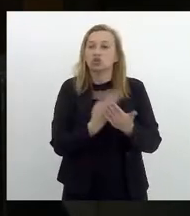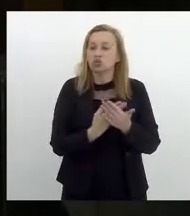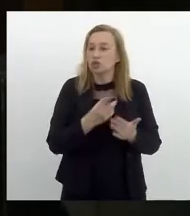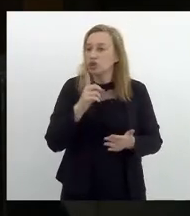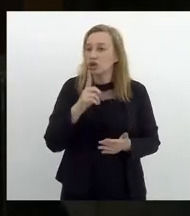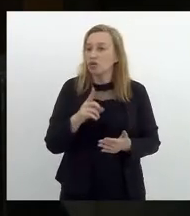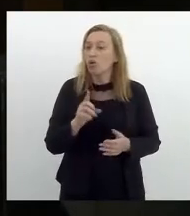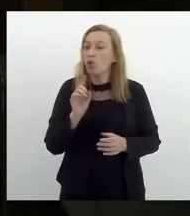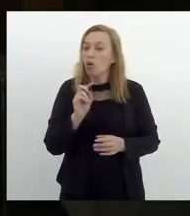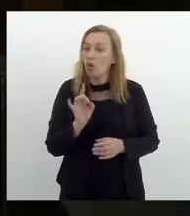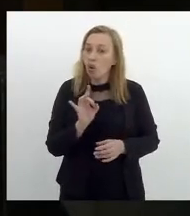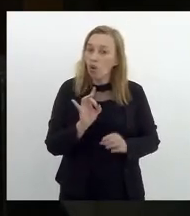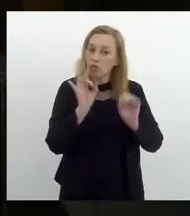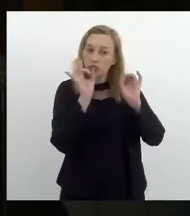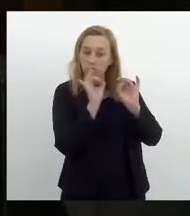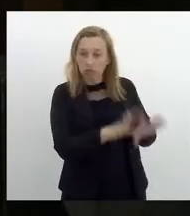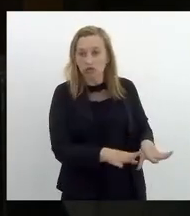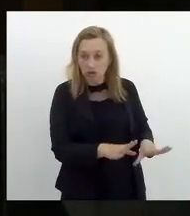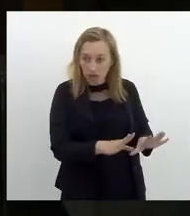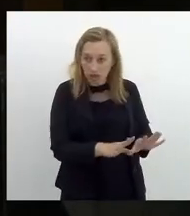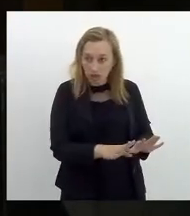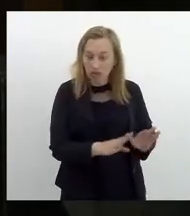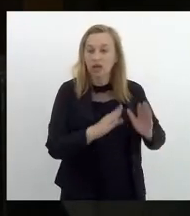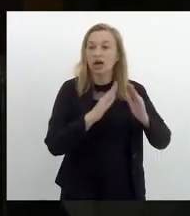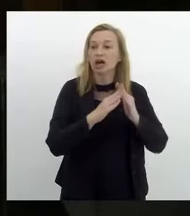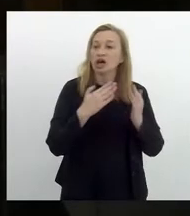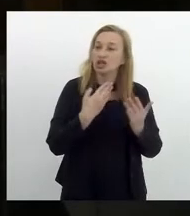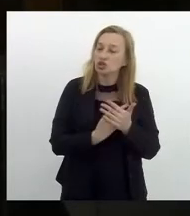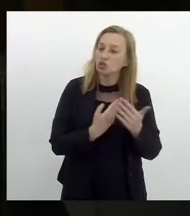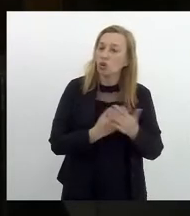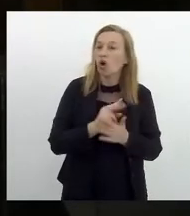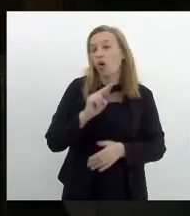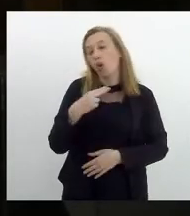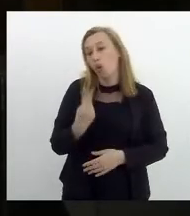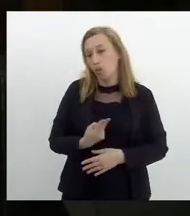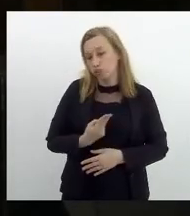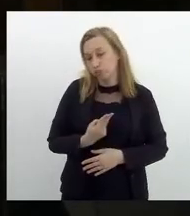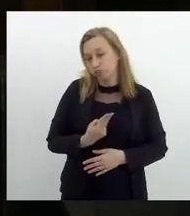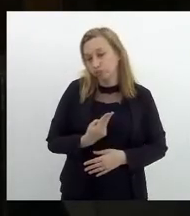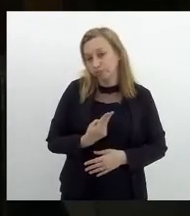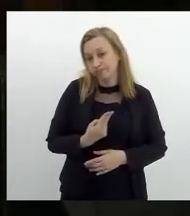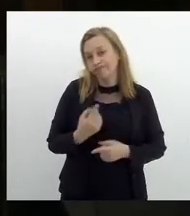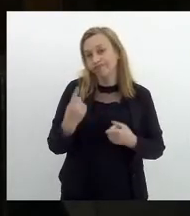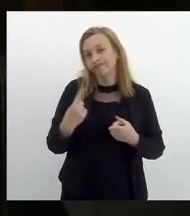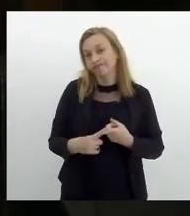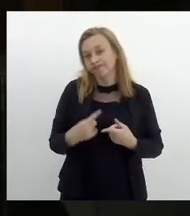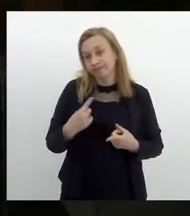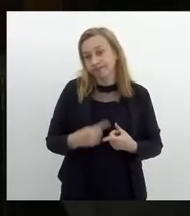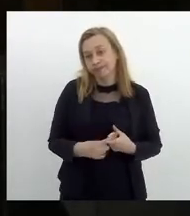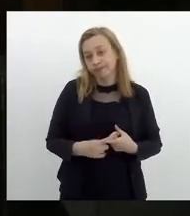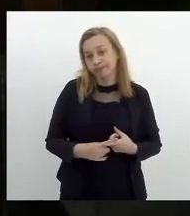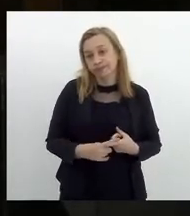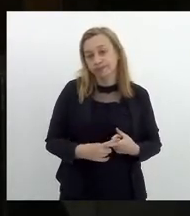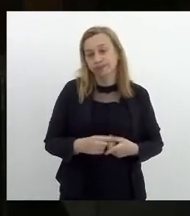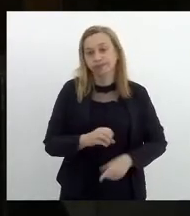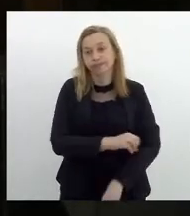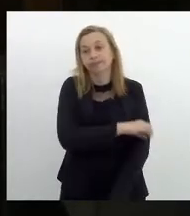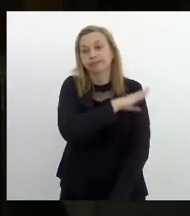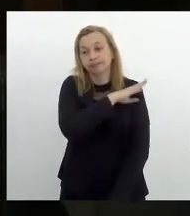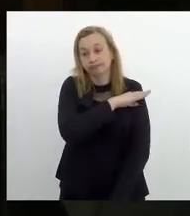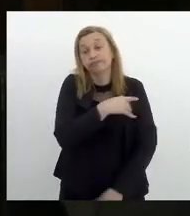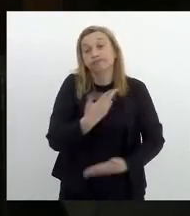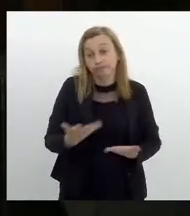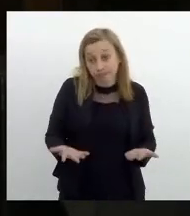porque abandonaram os bancos escolares, ou porque ainda estão no ensino fundamental.